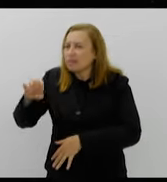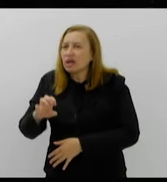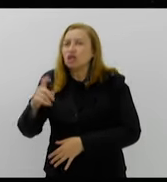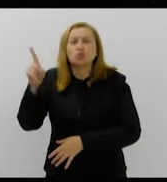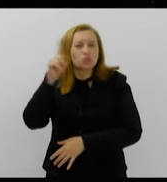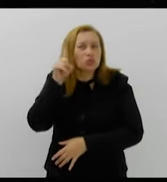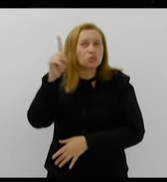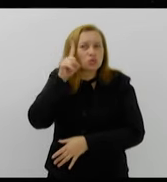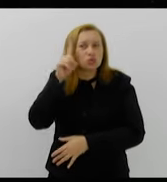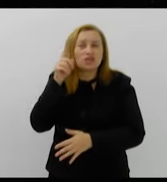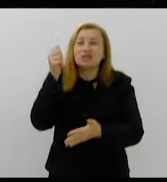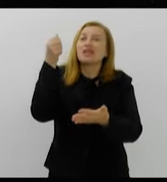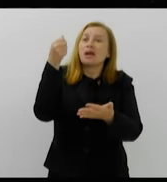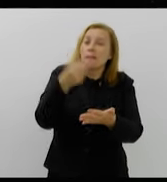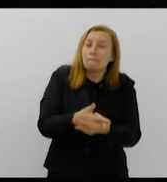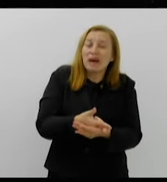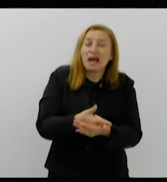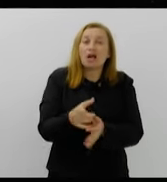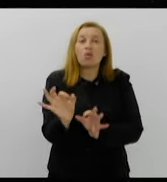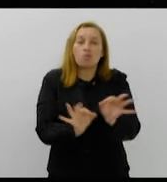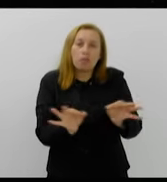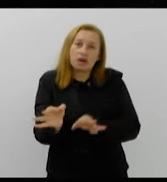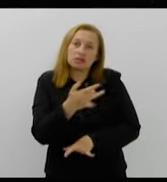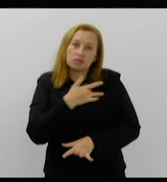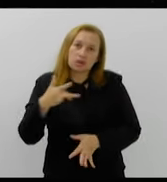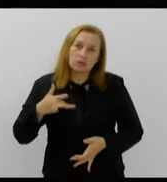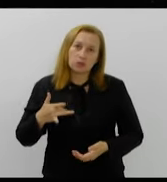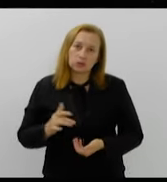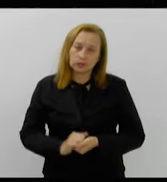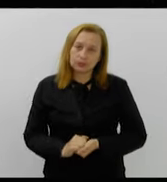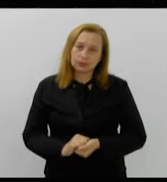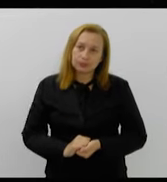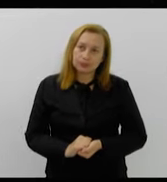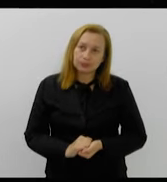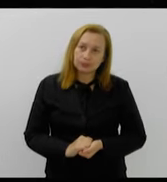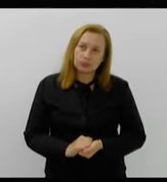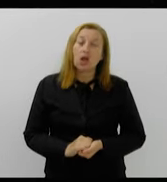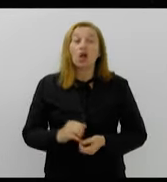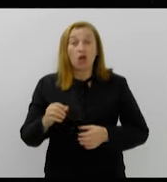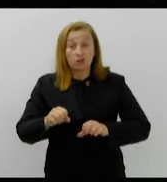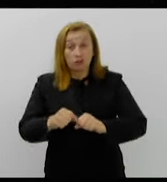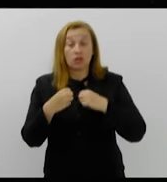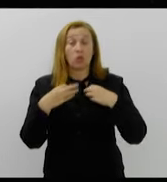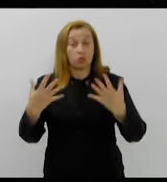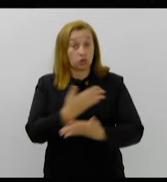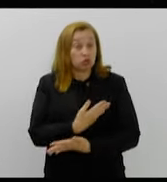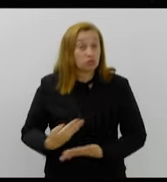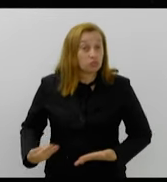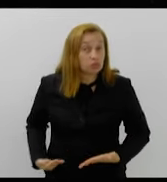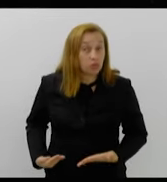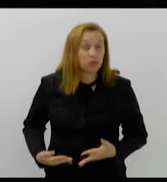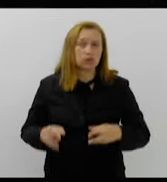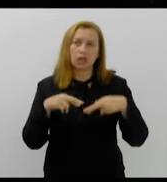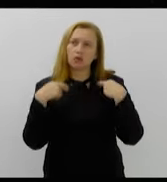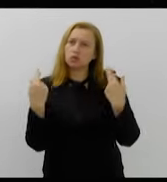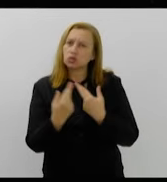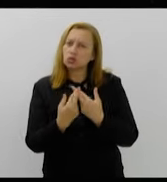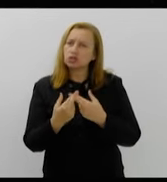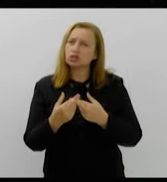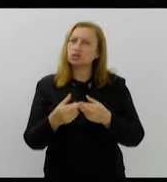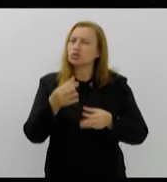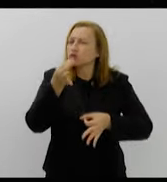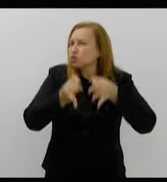pagam os seus boletos nos seus planos de saúde muito bem fizemos audiências públicas nos reunimos com o Tribunal de